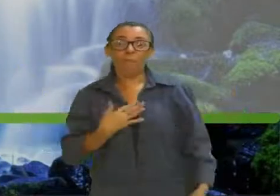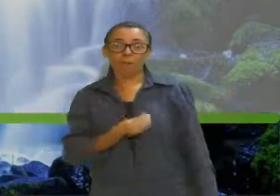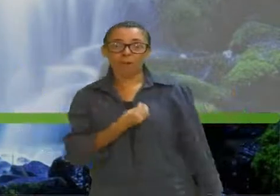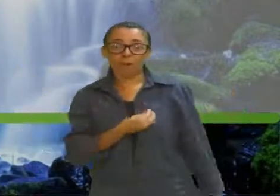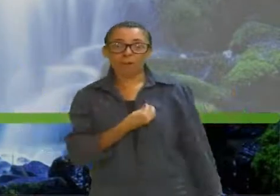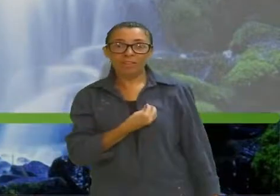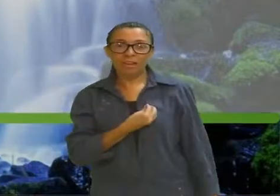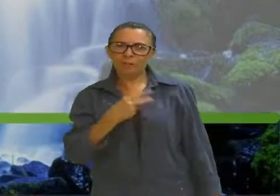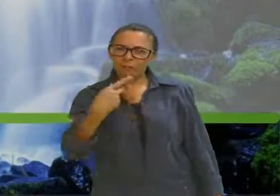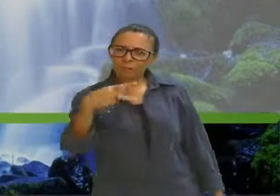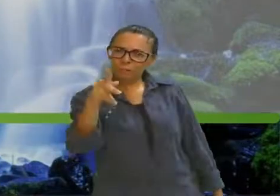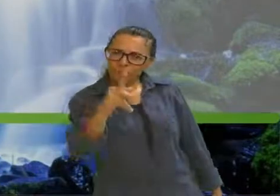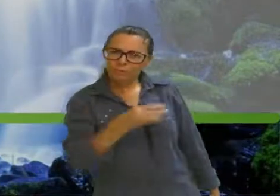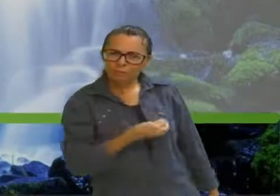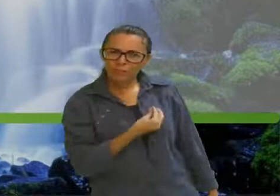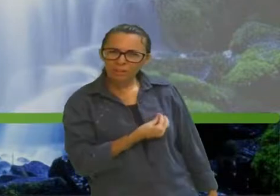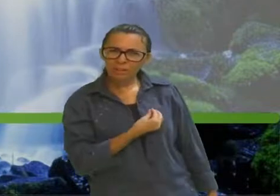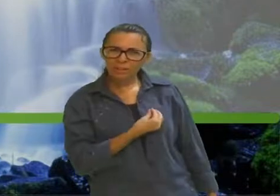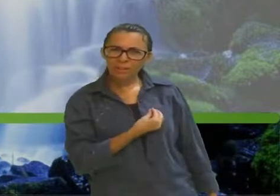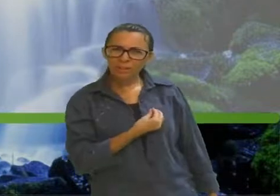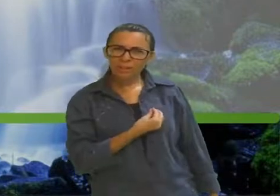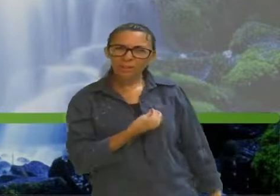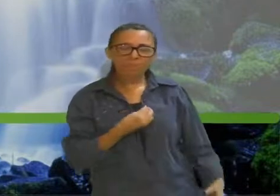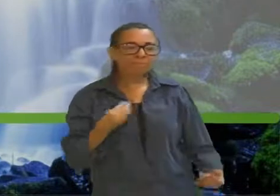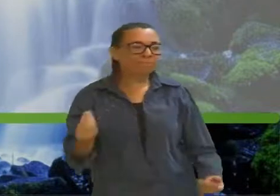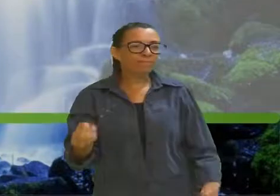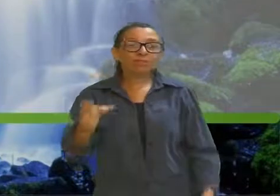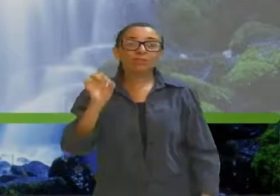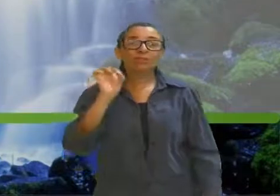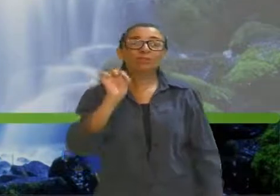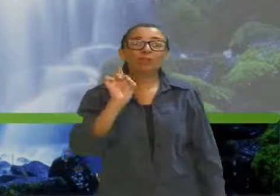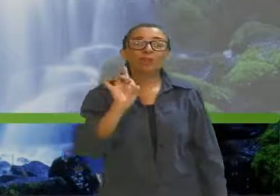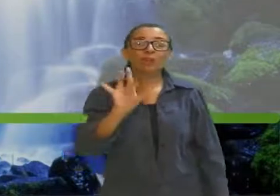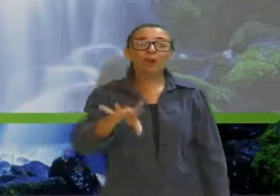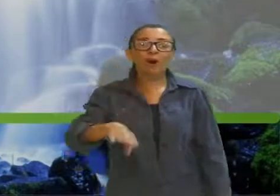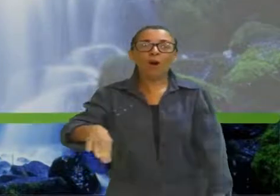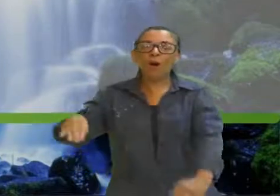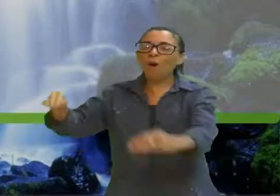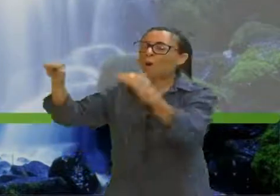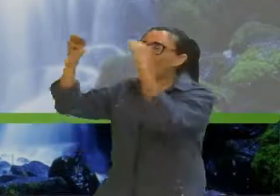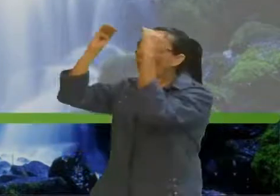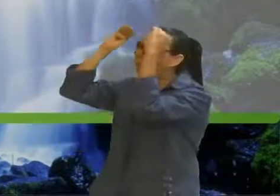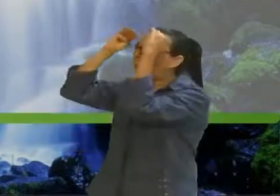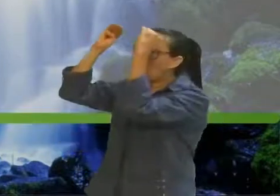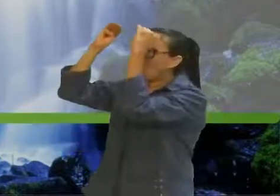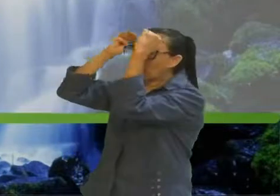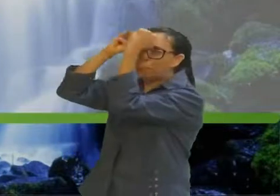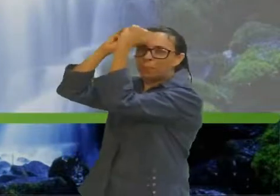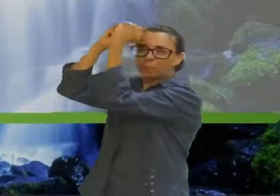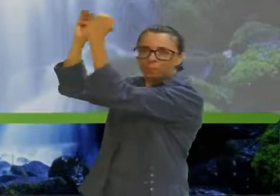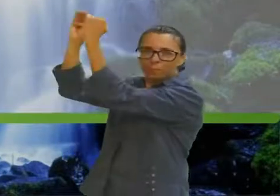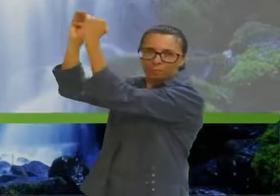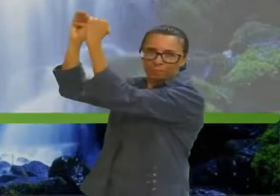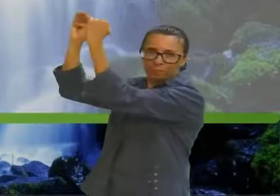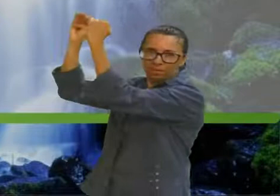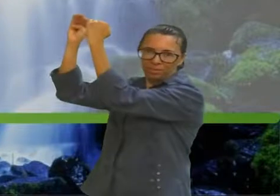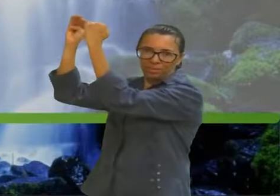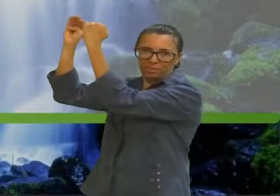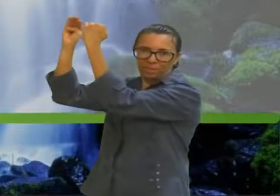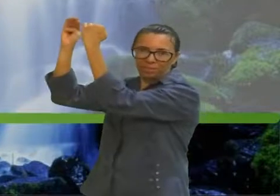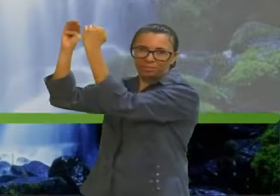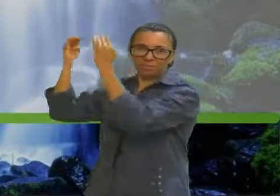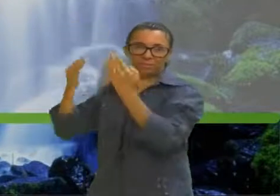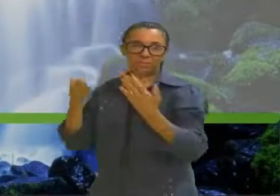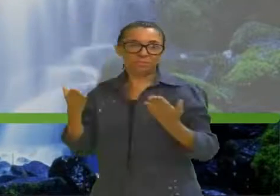momento nós estamos tendo a oportunidade de estar conhecendo qual que é a vontade de Deus. Mas você também pode estar